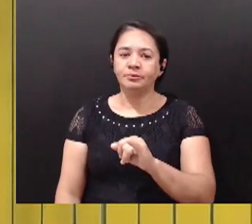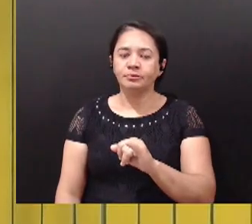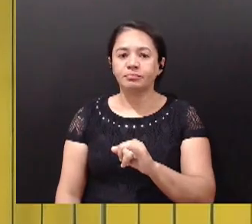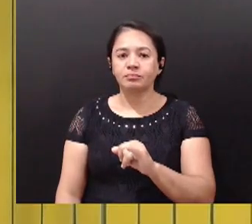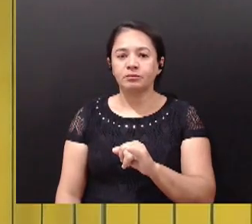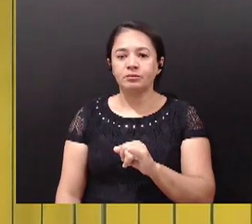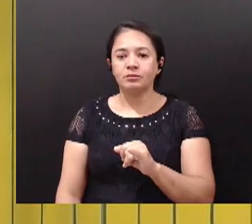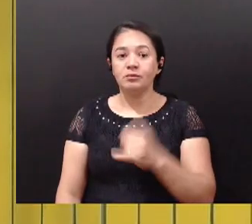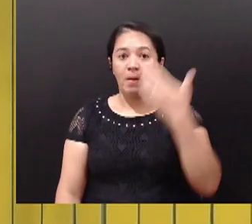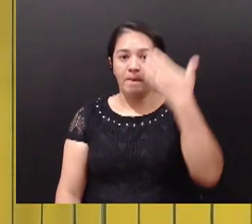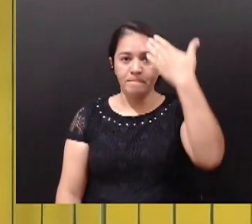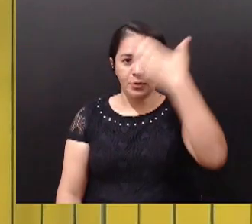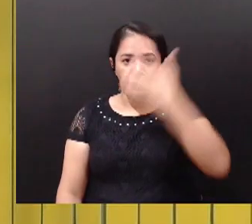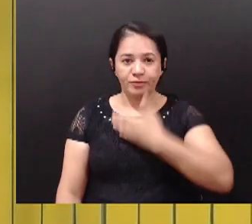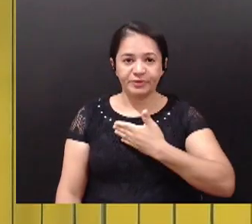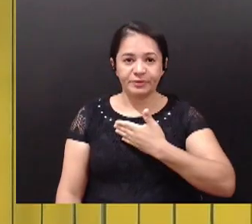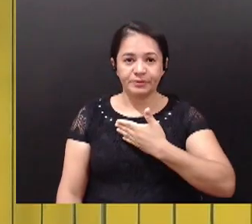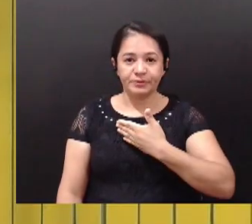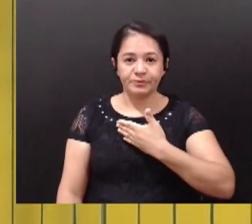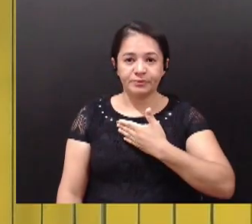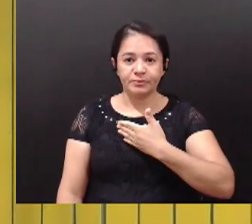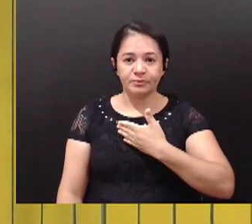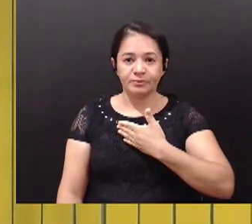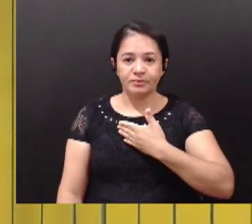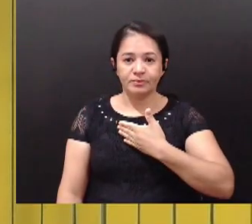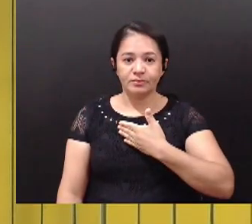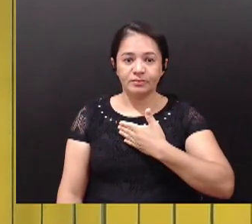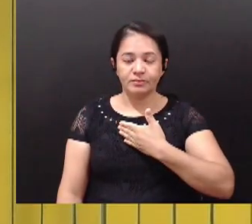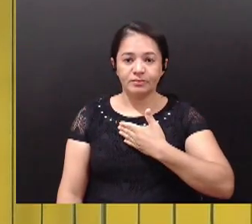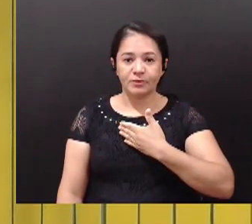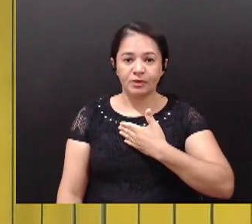comprovação de má fé?